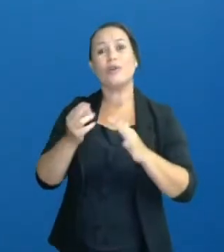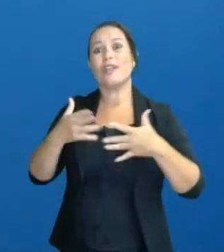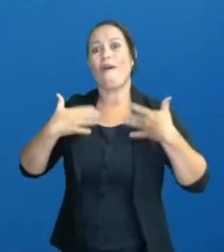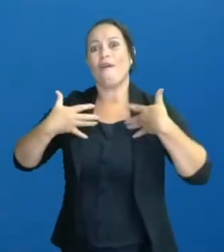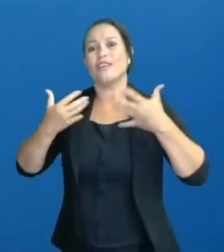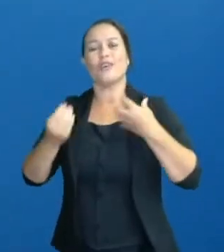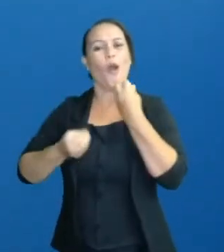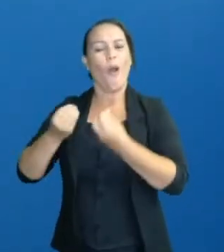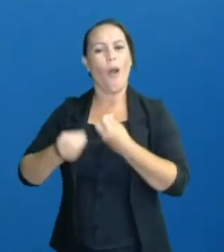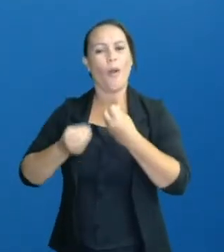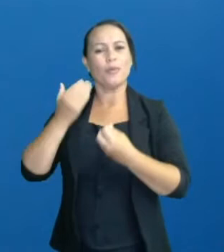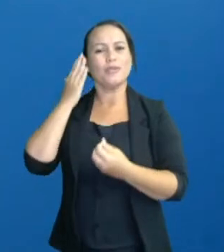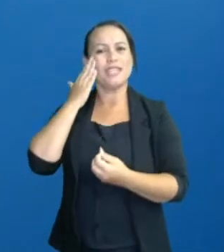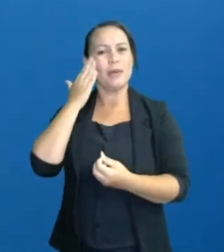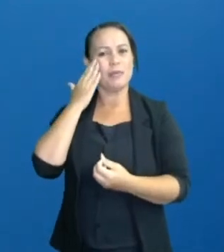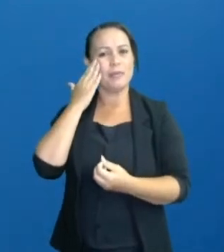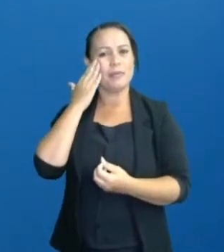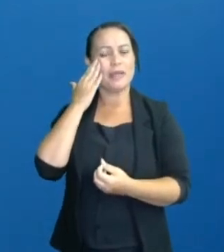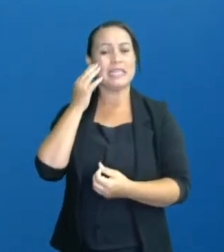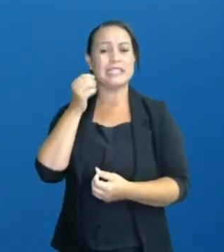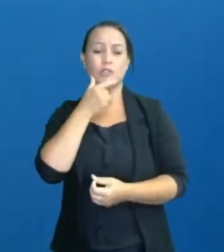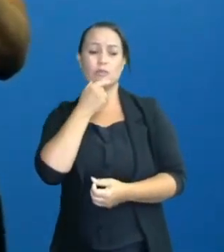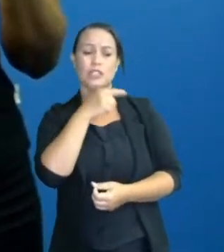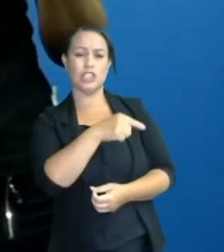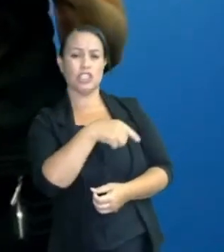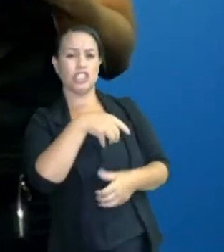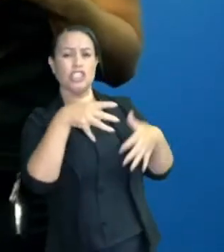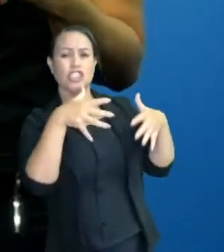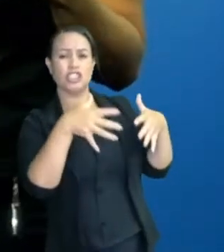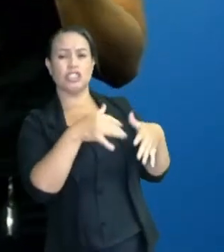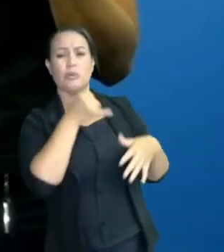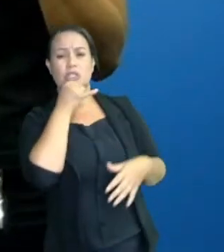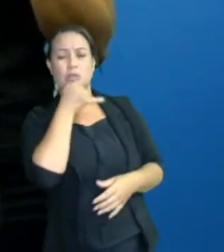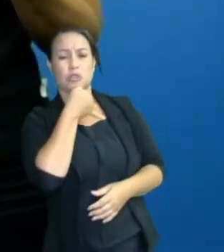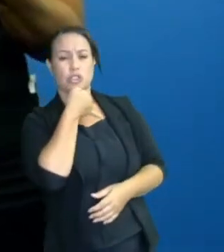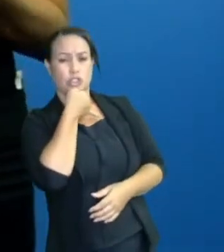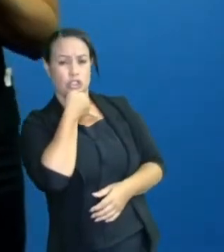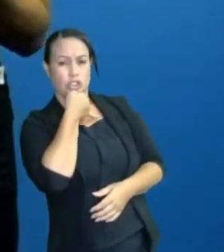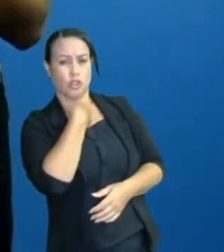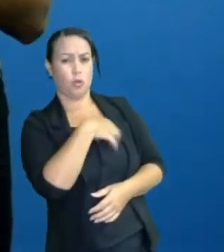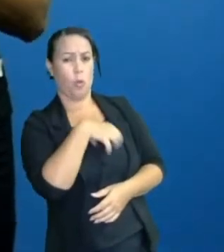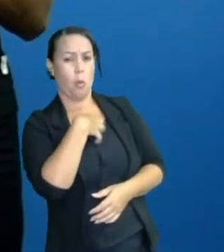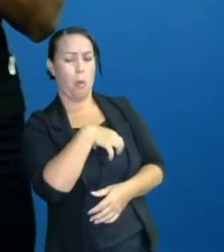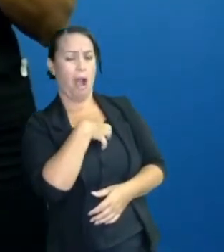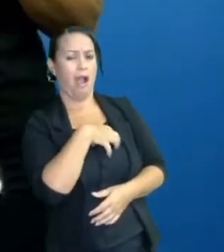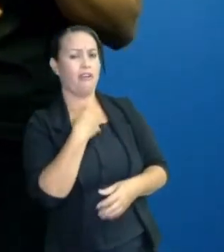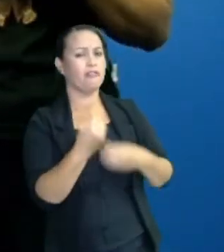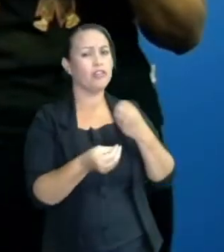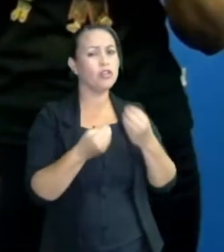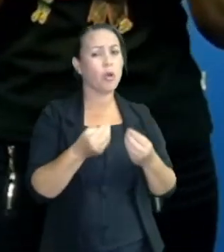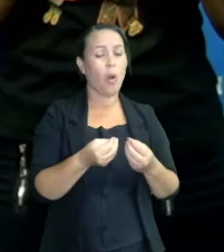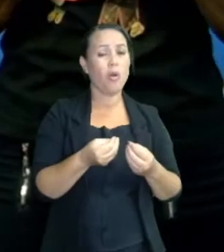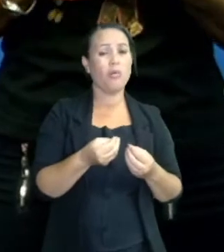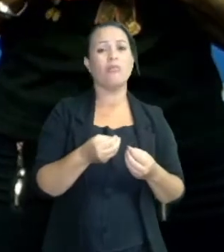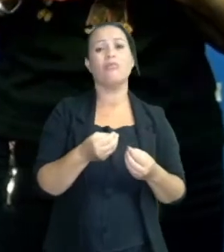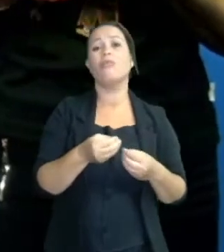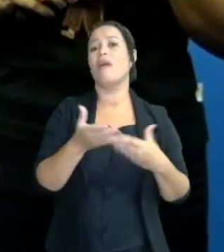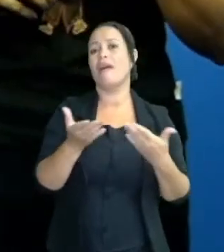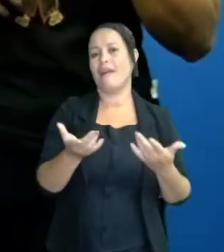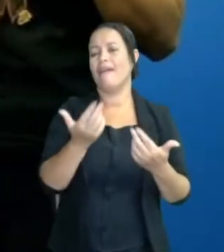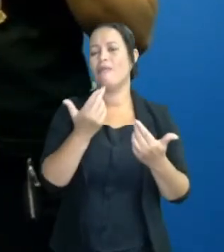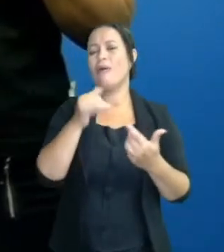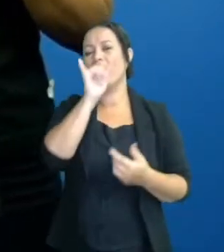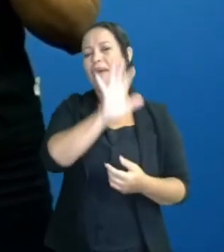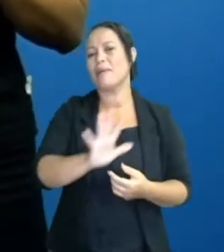contente? Como é que a gente sabe que ele está chateado, que está com raiva? É através desses recursos